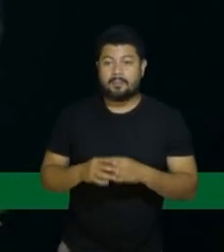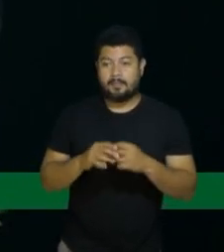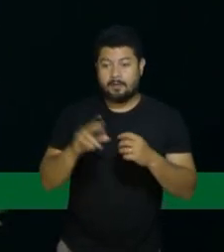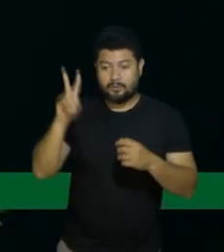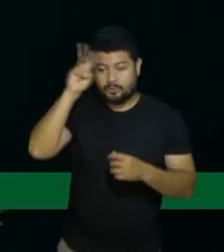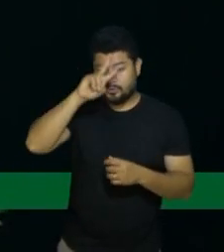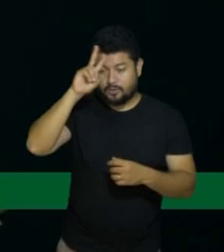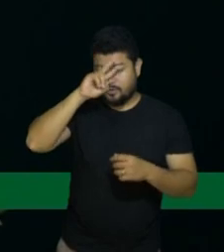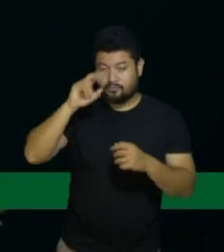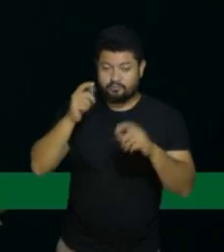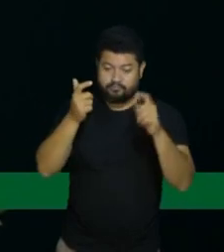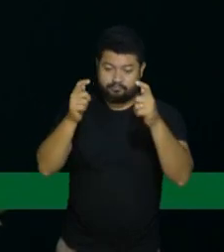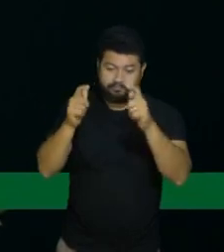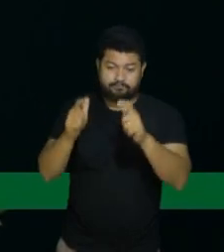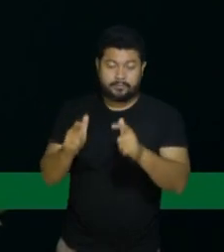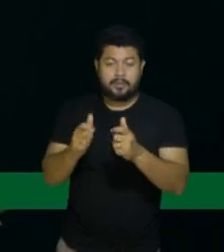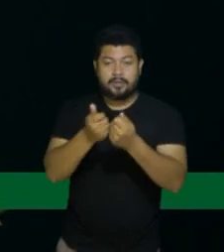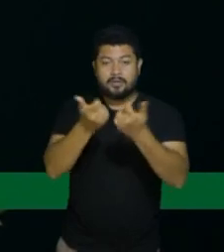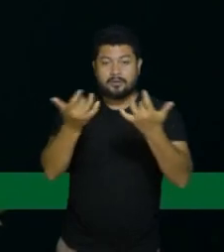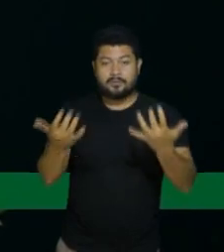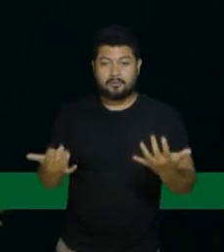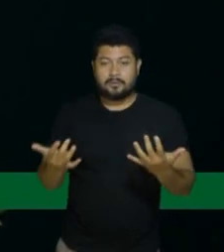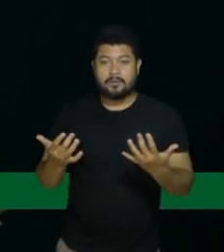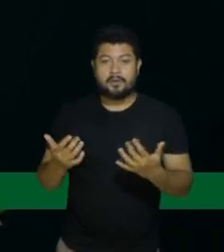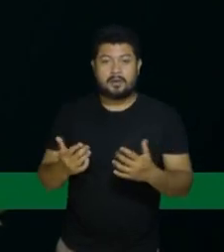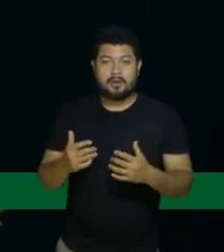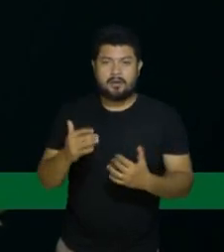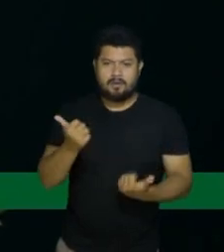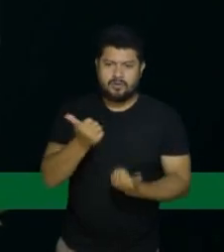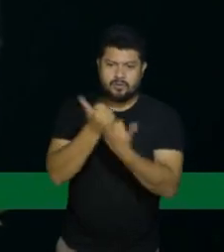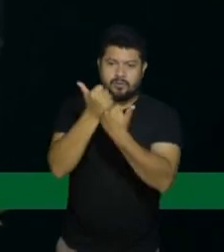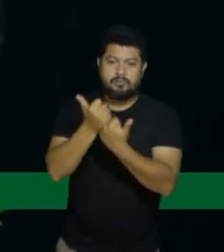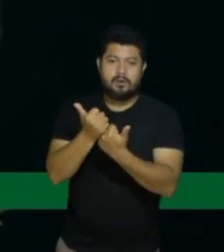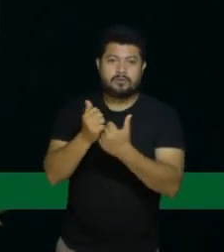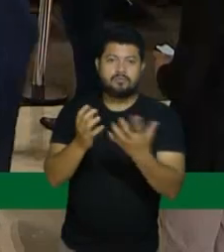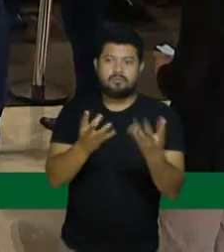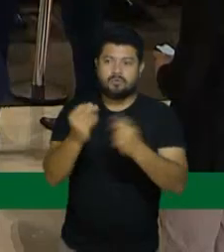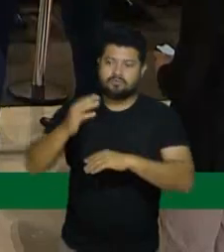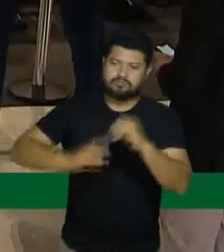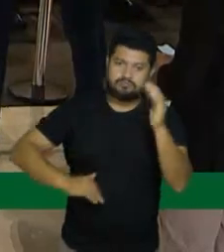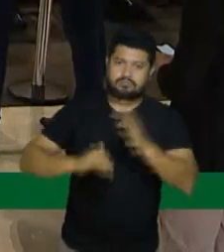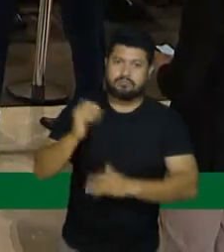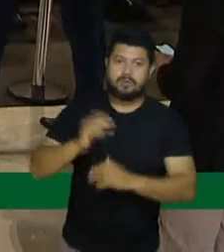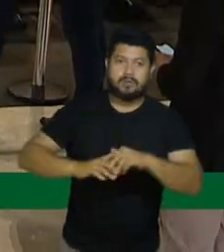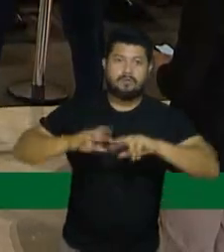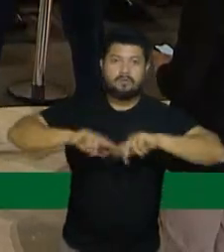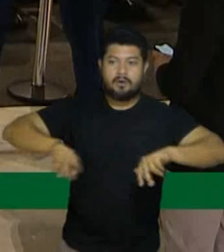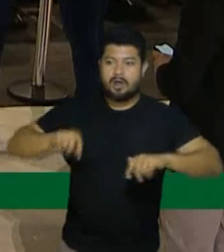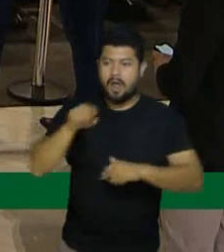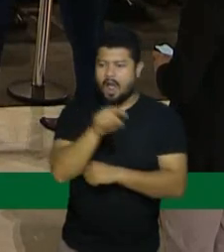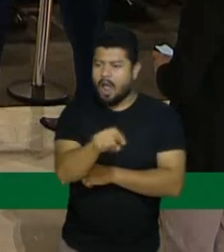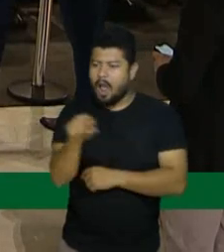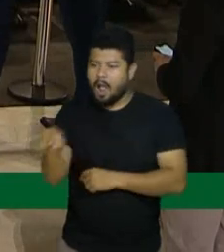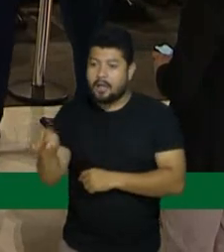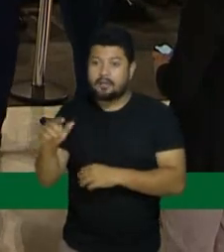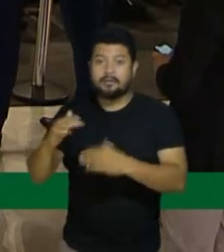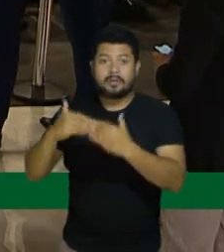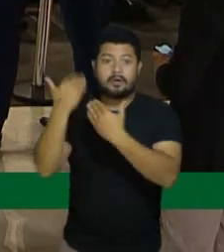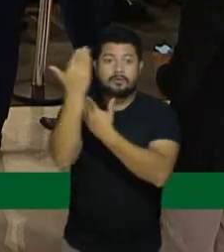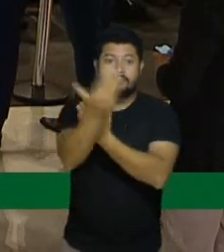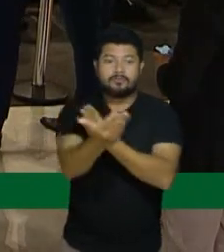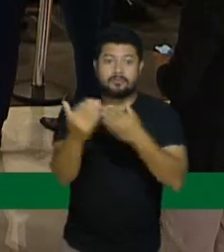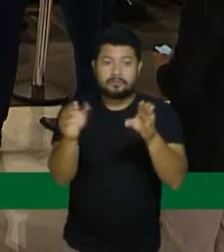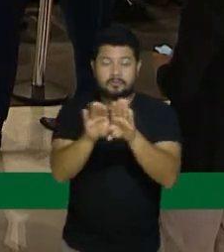sucesso deve ser apoio de muitas mãos mãos que estão aqui que estão aqui que estão lá fora que estão em vários